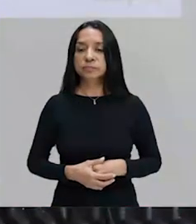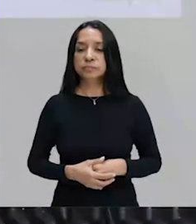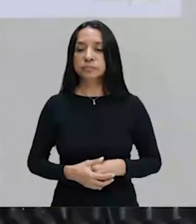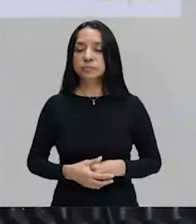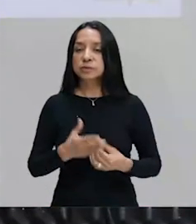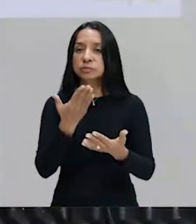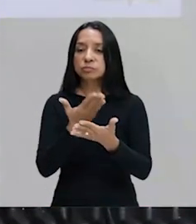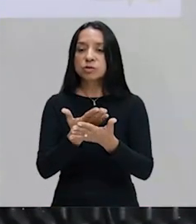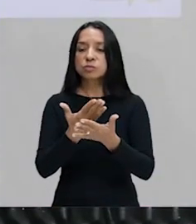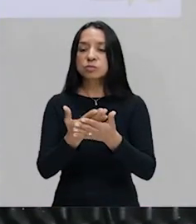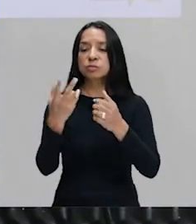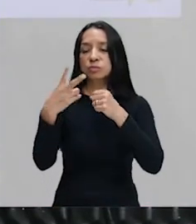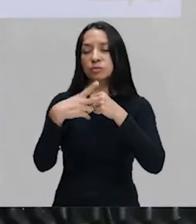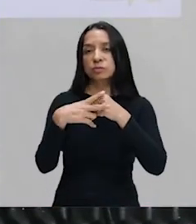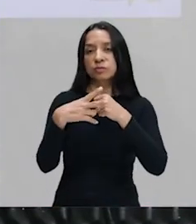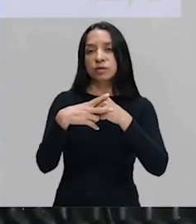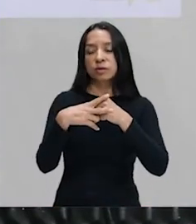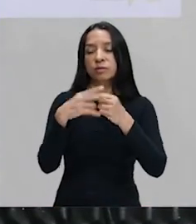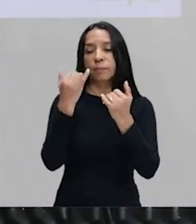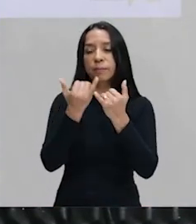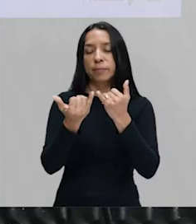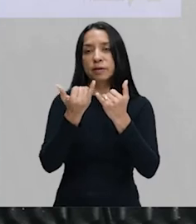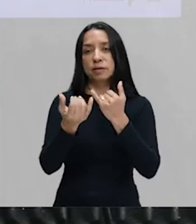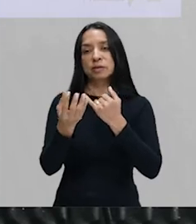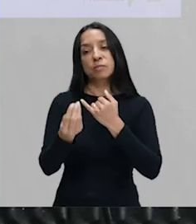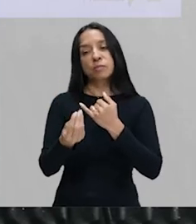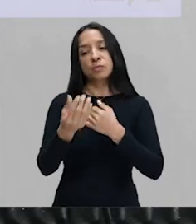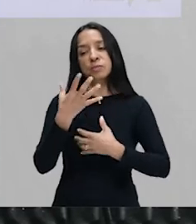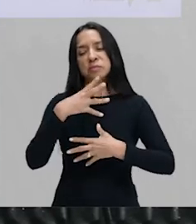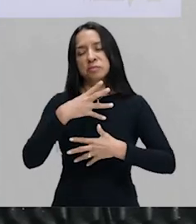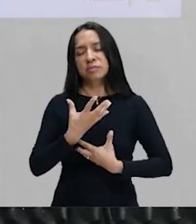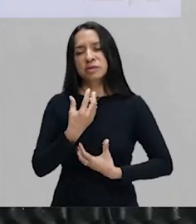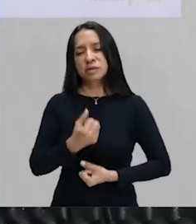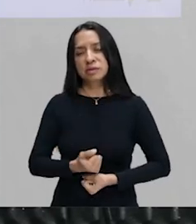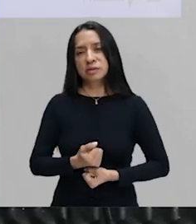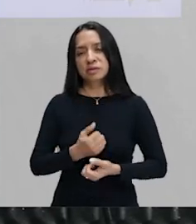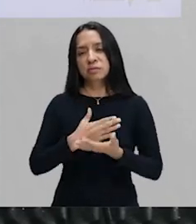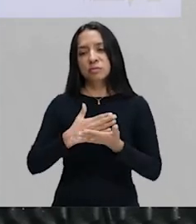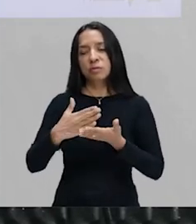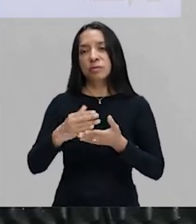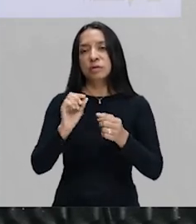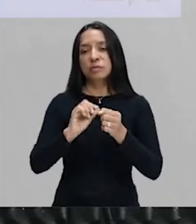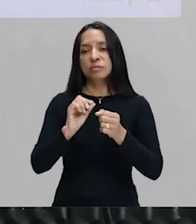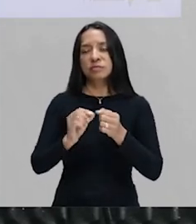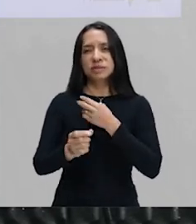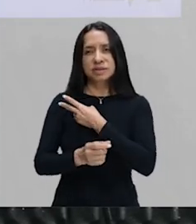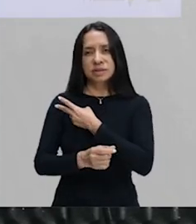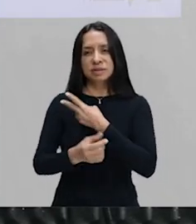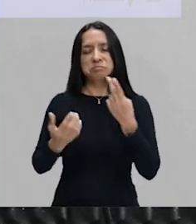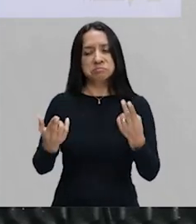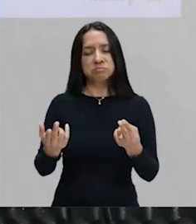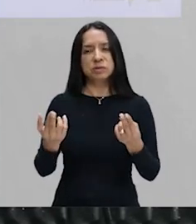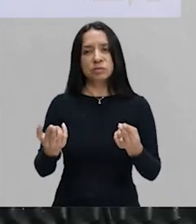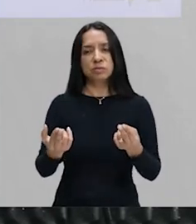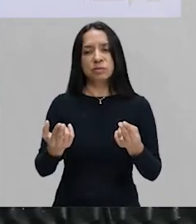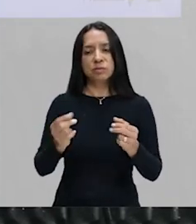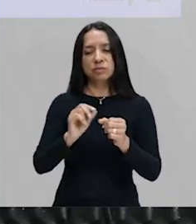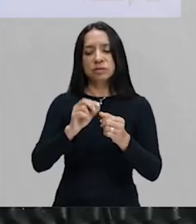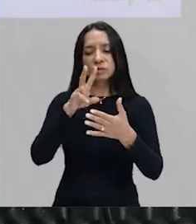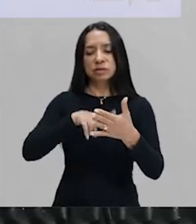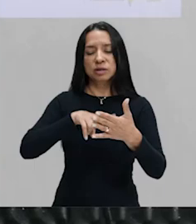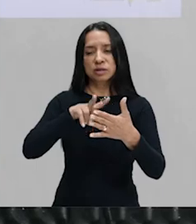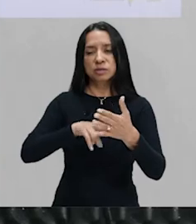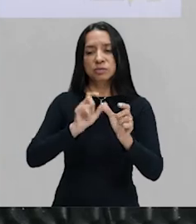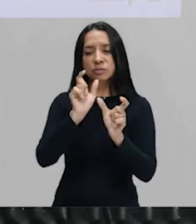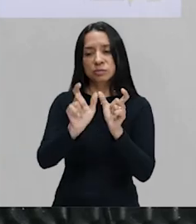esse estudo do verbo, que parece muito cansativo quando nós começamos a fazer dessa forma que eu fiz aqui, fazendo a leitura da